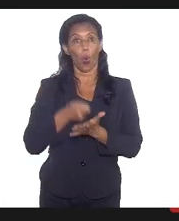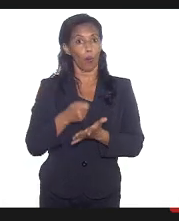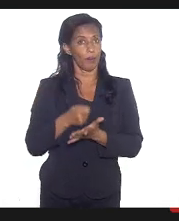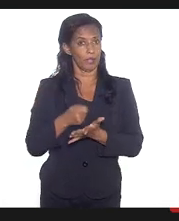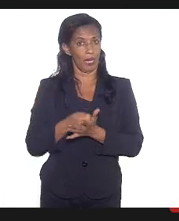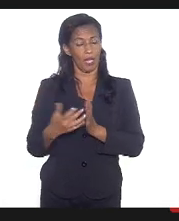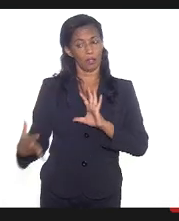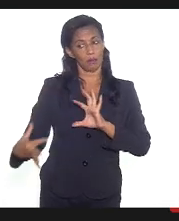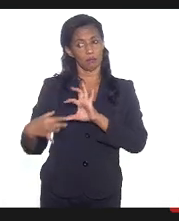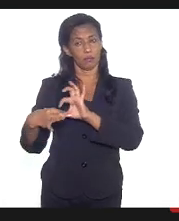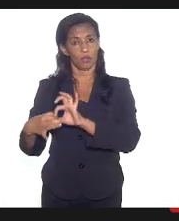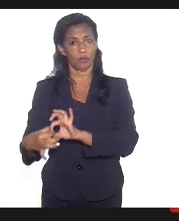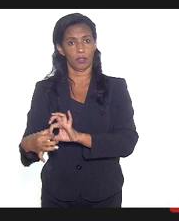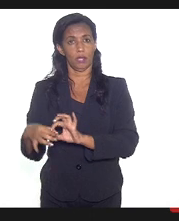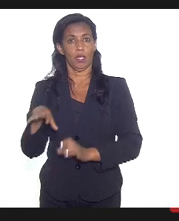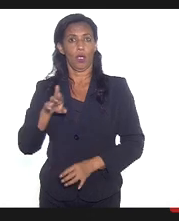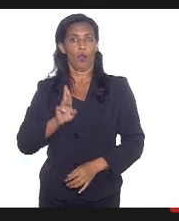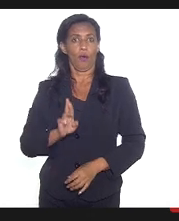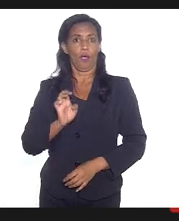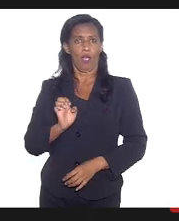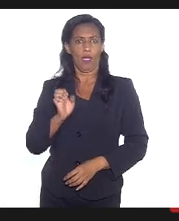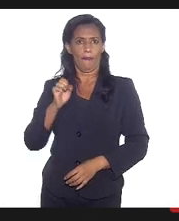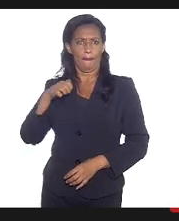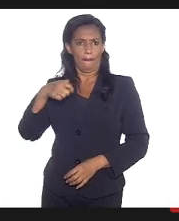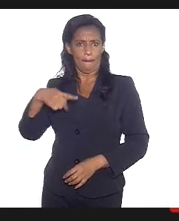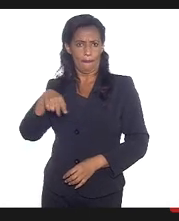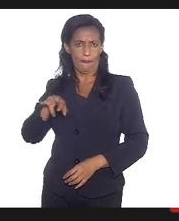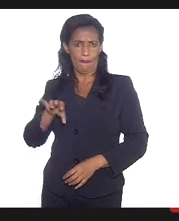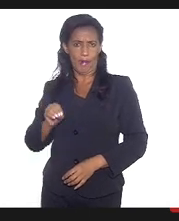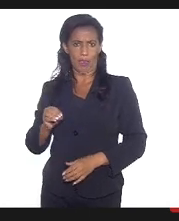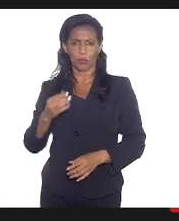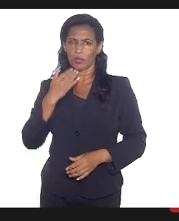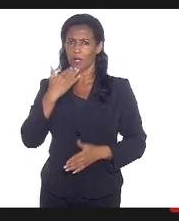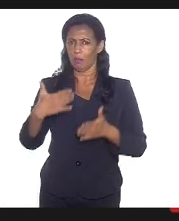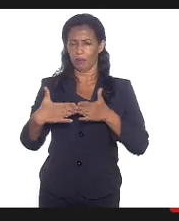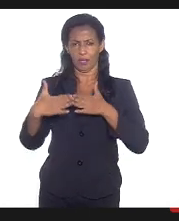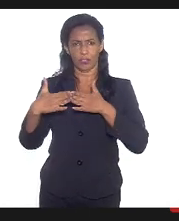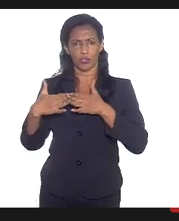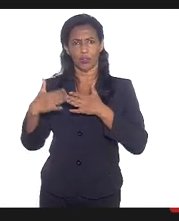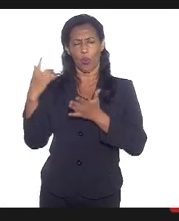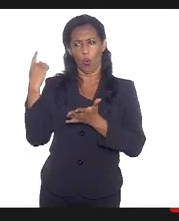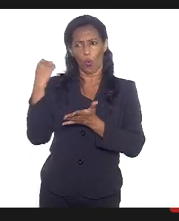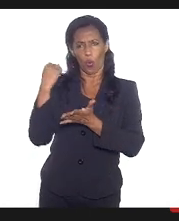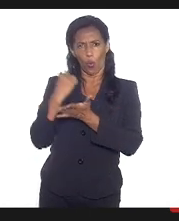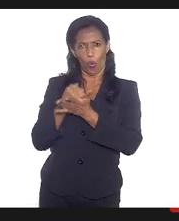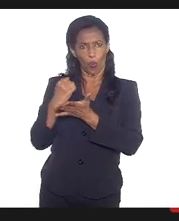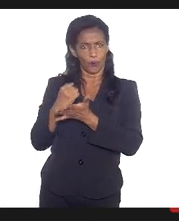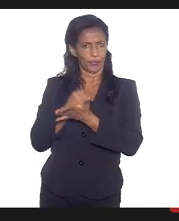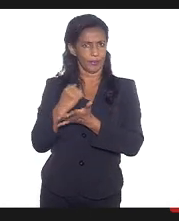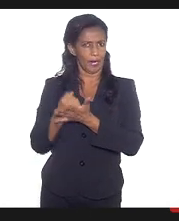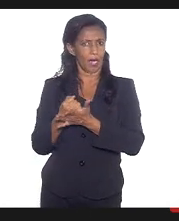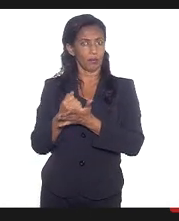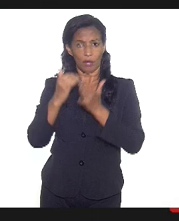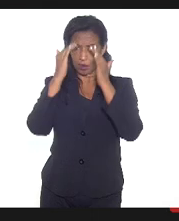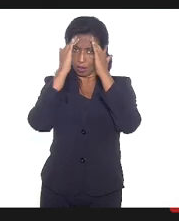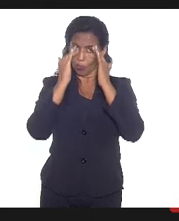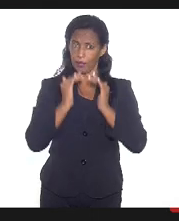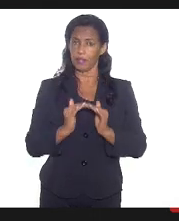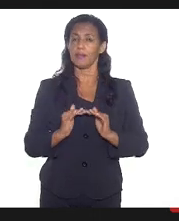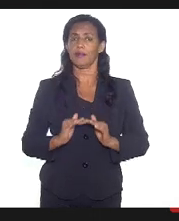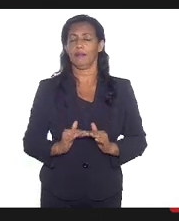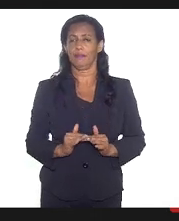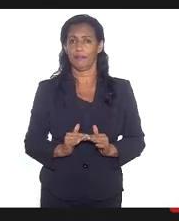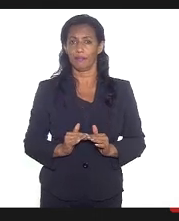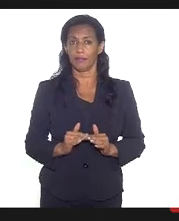repeto. Se ela faz adesão, ela tem que cumprir as normas da casa. Eu acho que a gente tem que